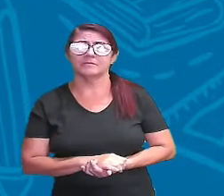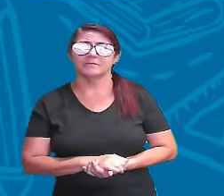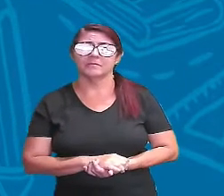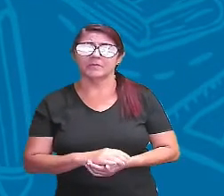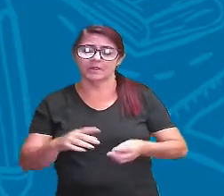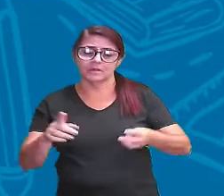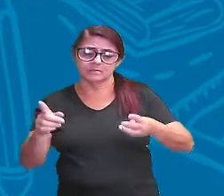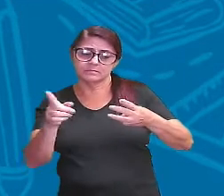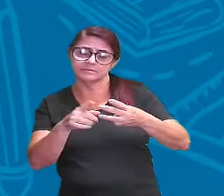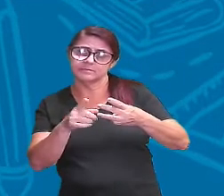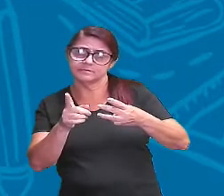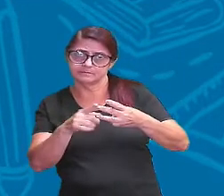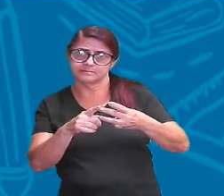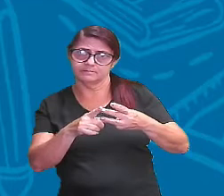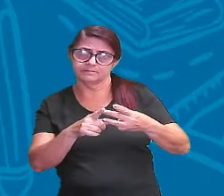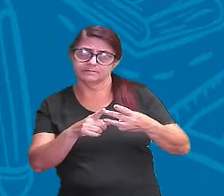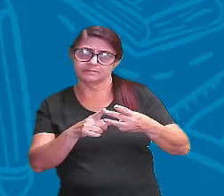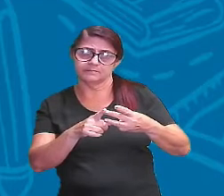o narrador